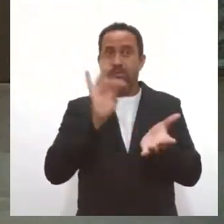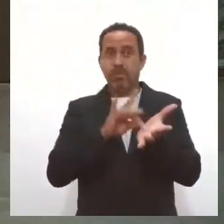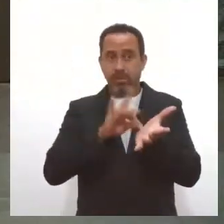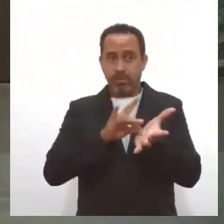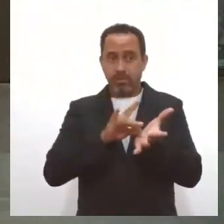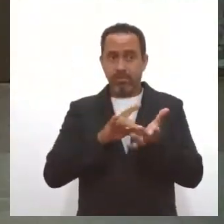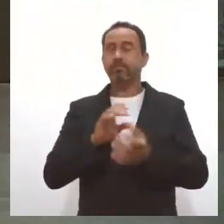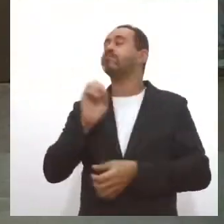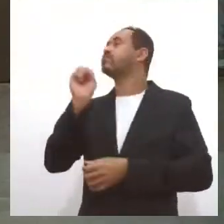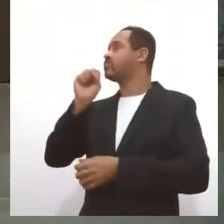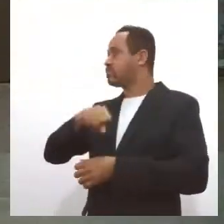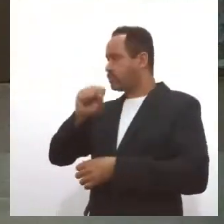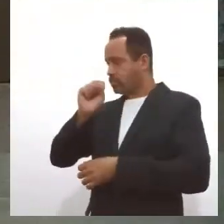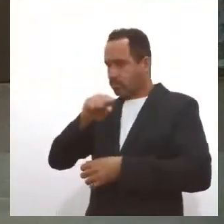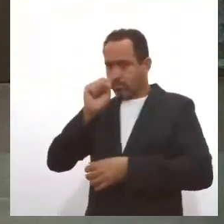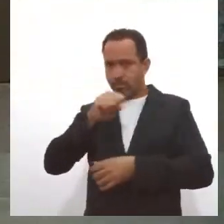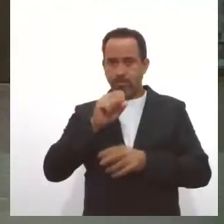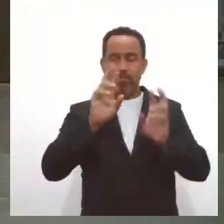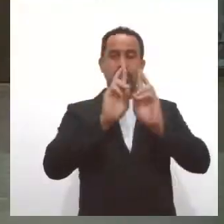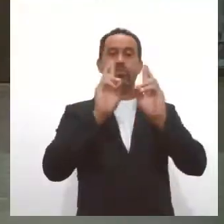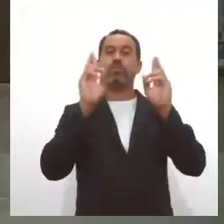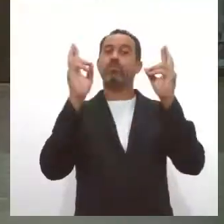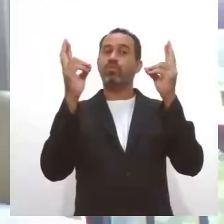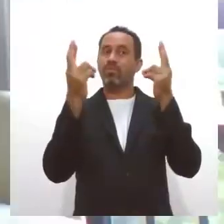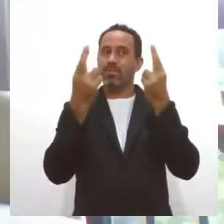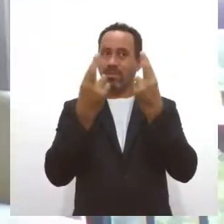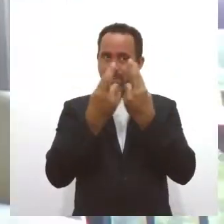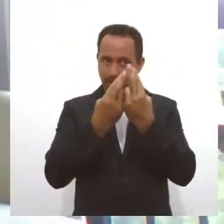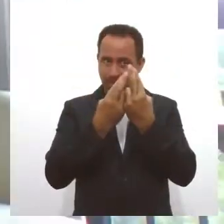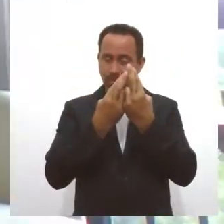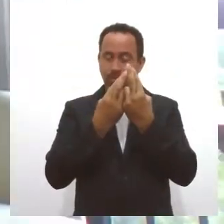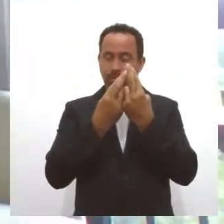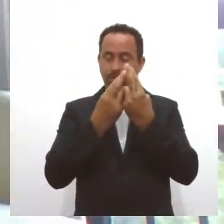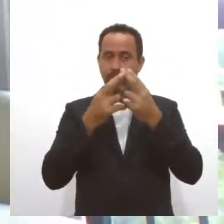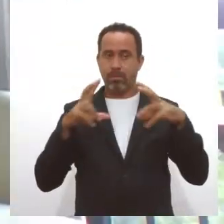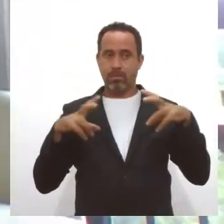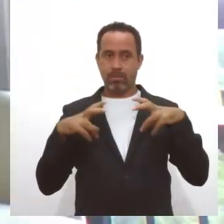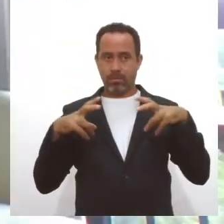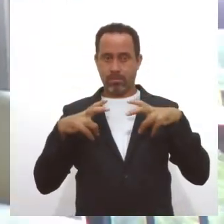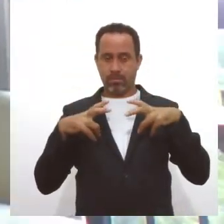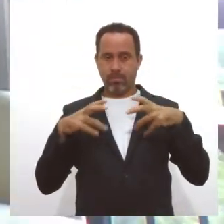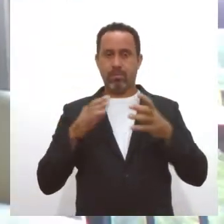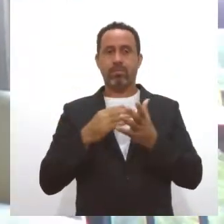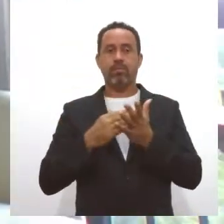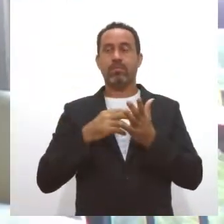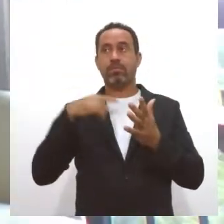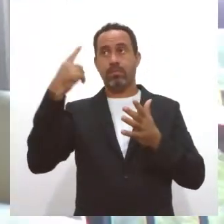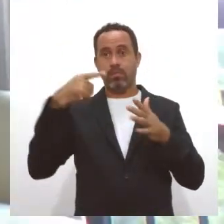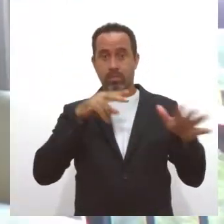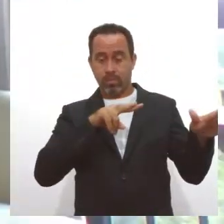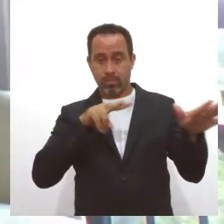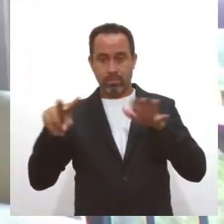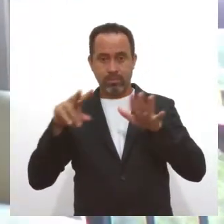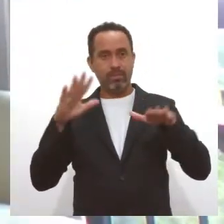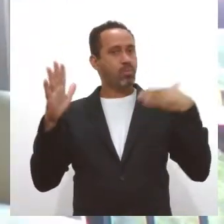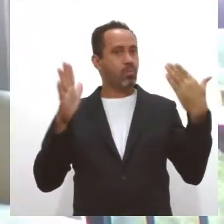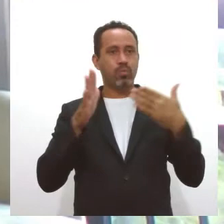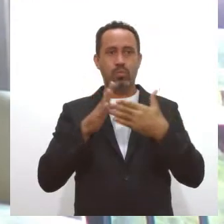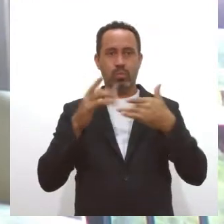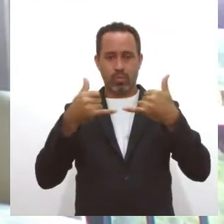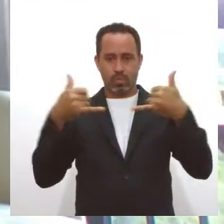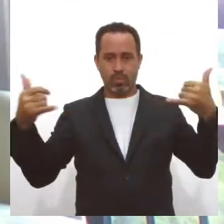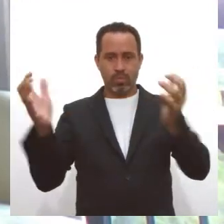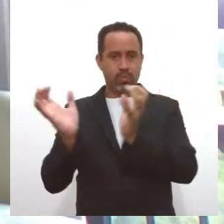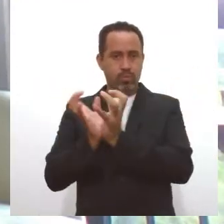Nós vamos fazer uma reunião extrajudicial no início da próxima semana com toda a rede, para que a